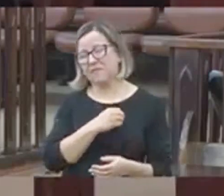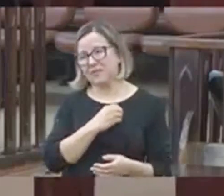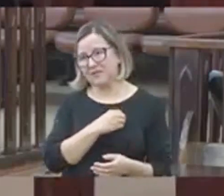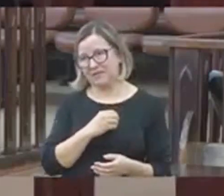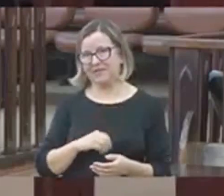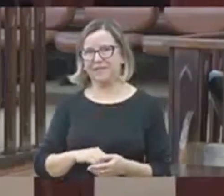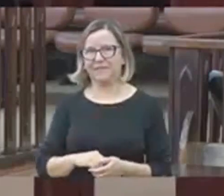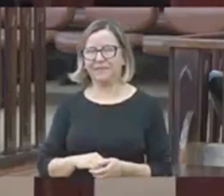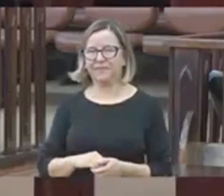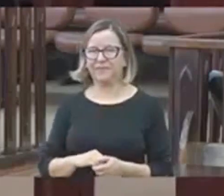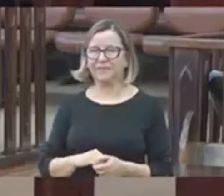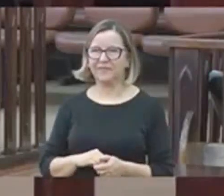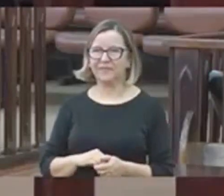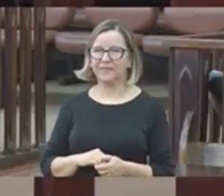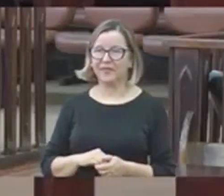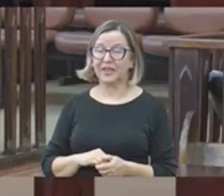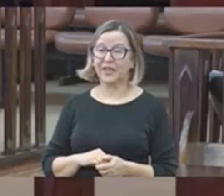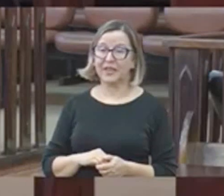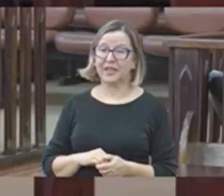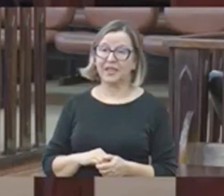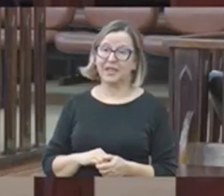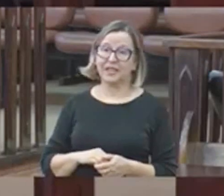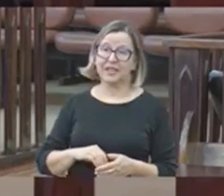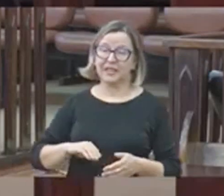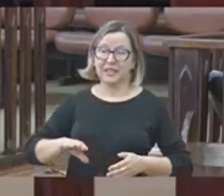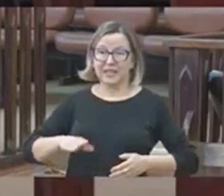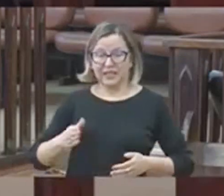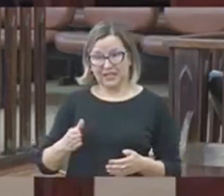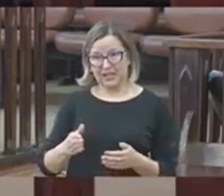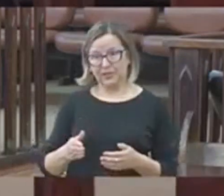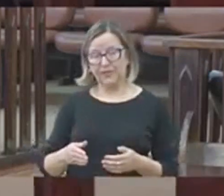ser humano, na vida de uma pessoa